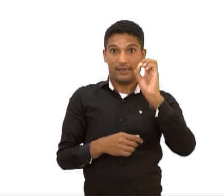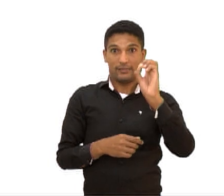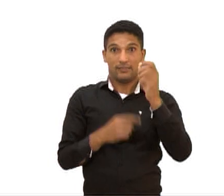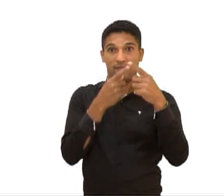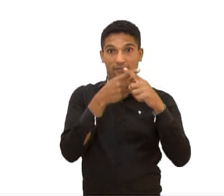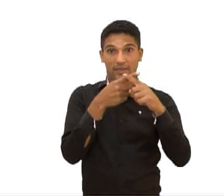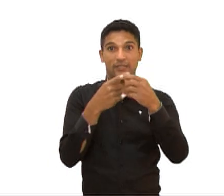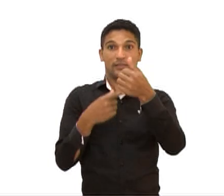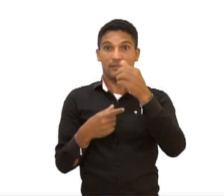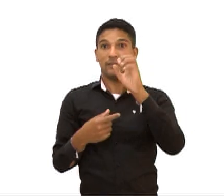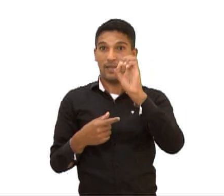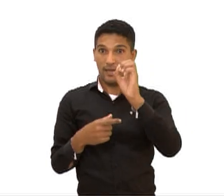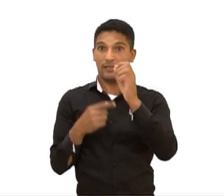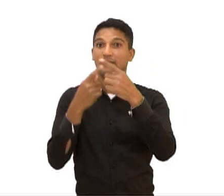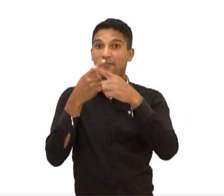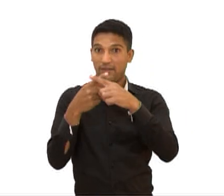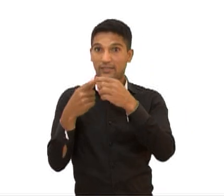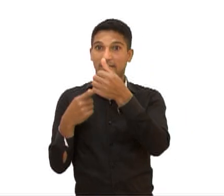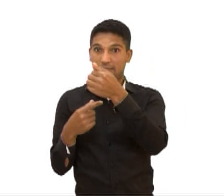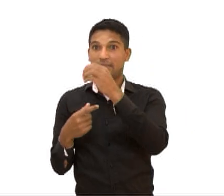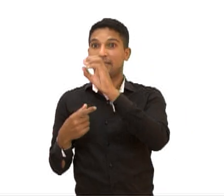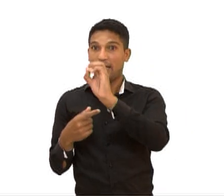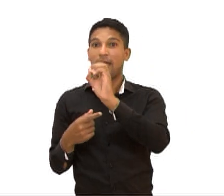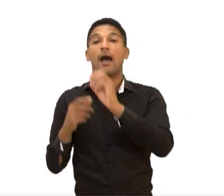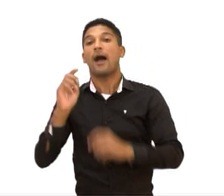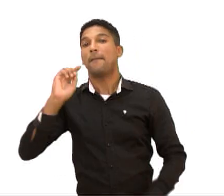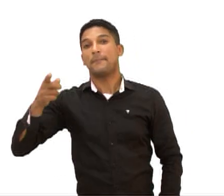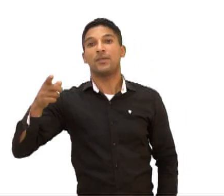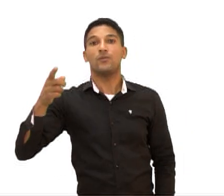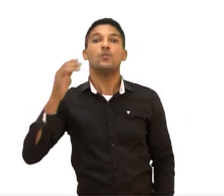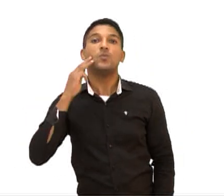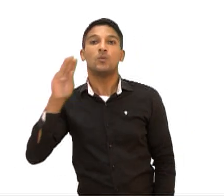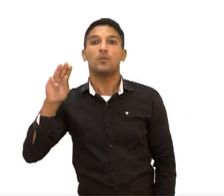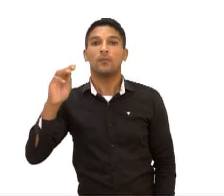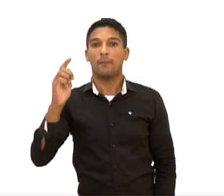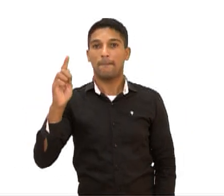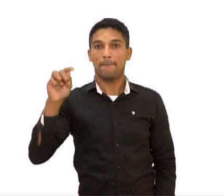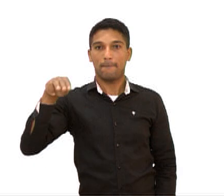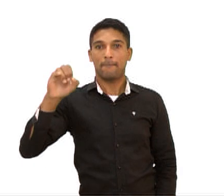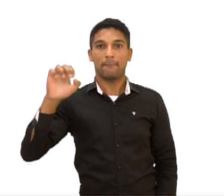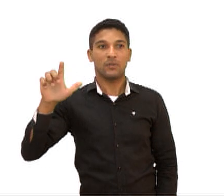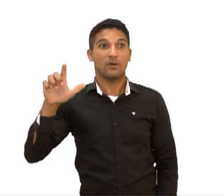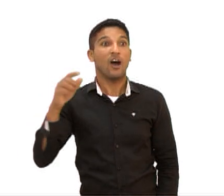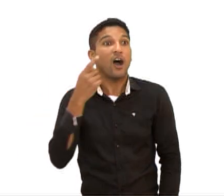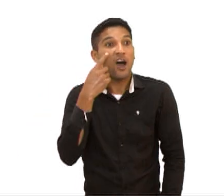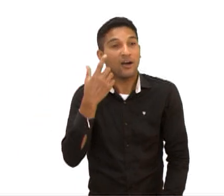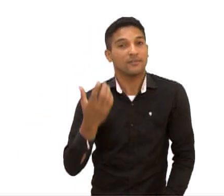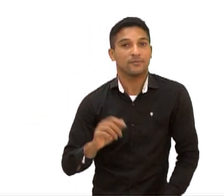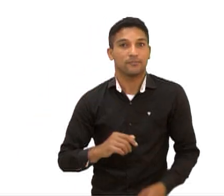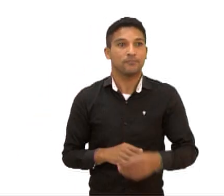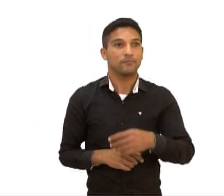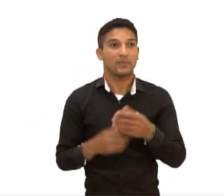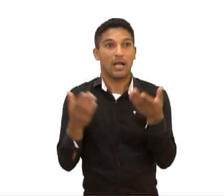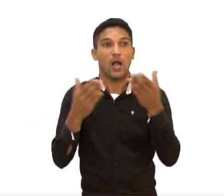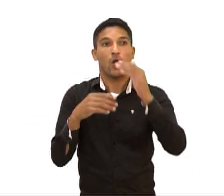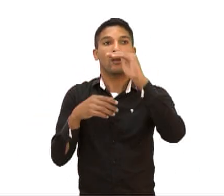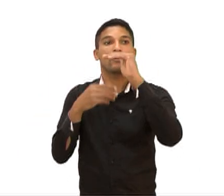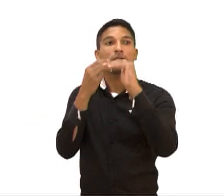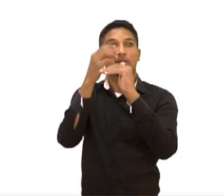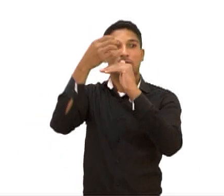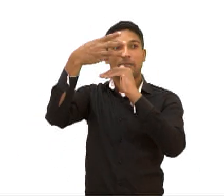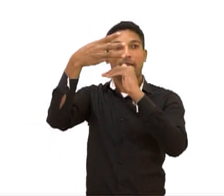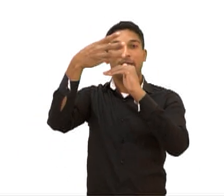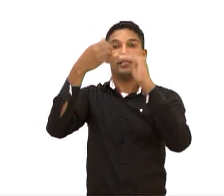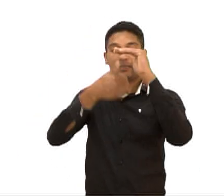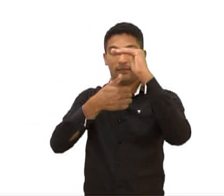que é o quê? 1000, certo? Então, 8 milésimos, certo? E aqui, 3 sobre 10 ao